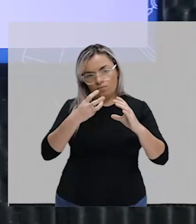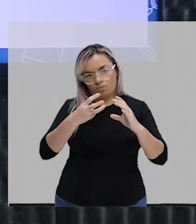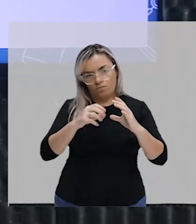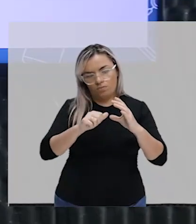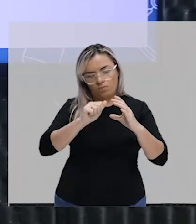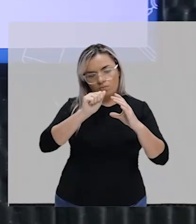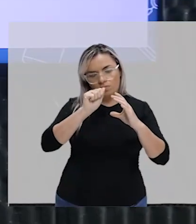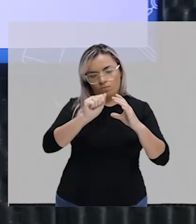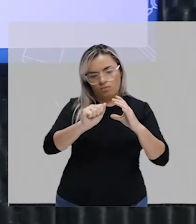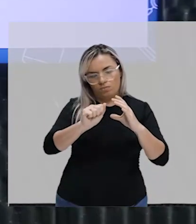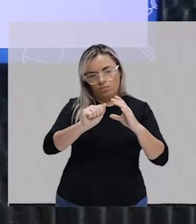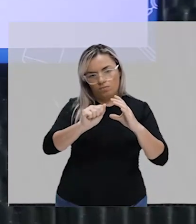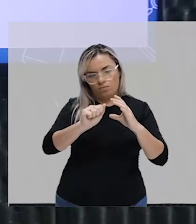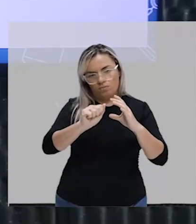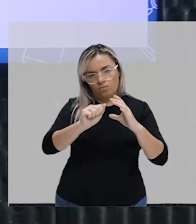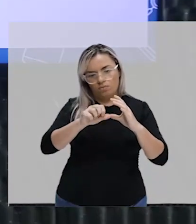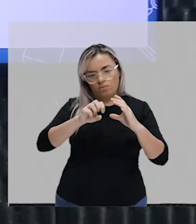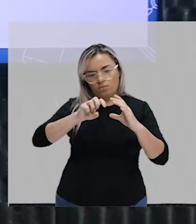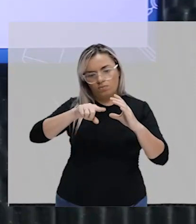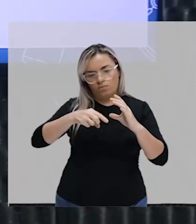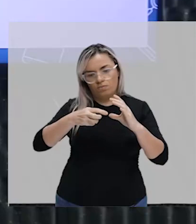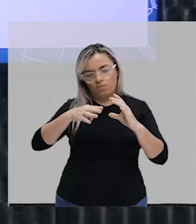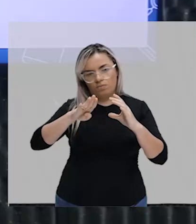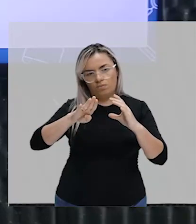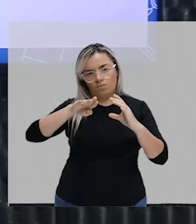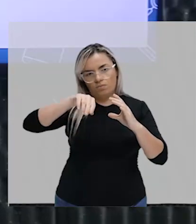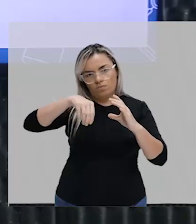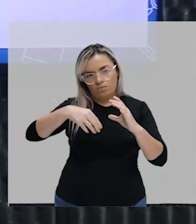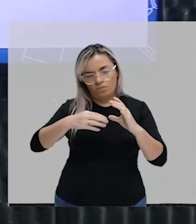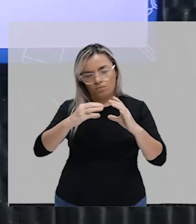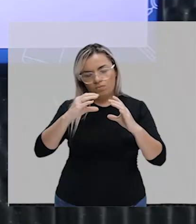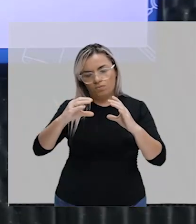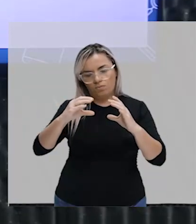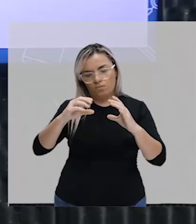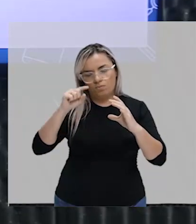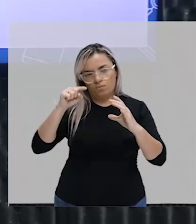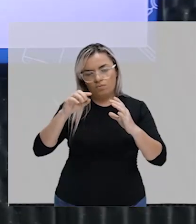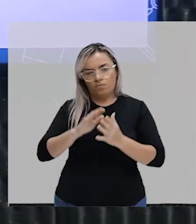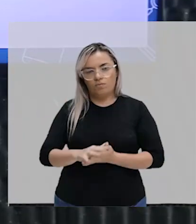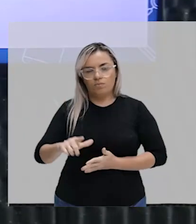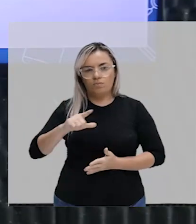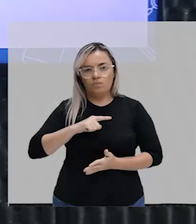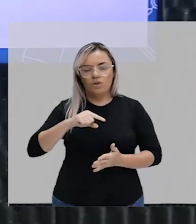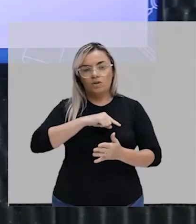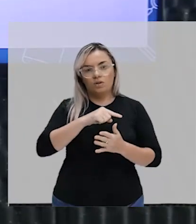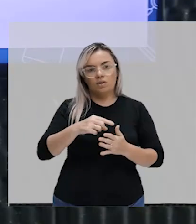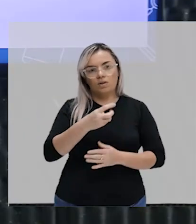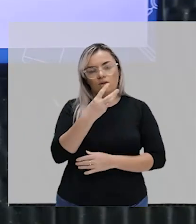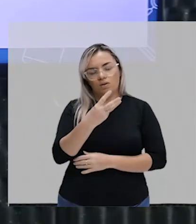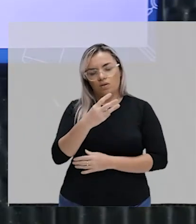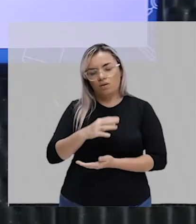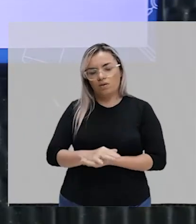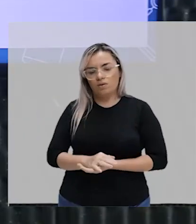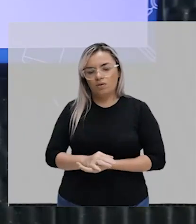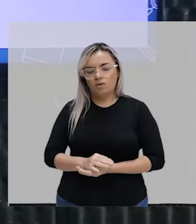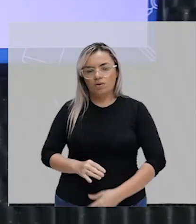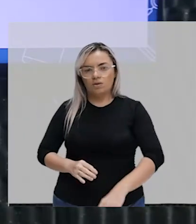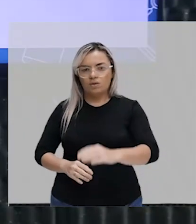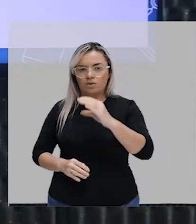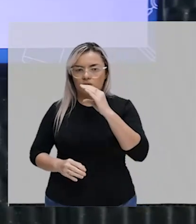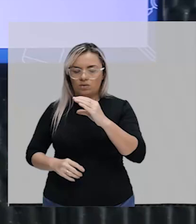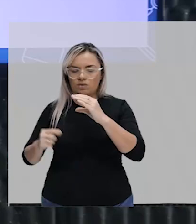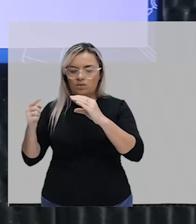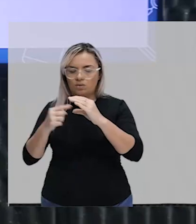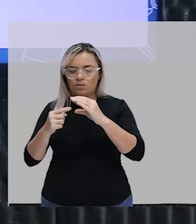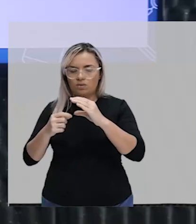elementos, no caso, A, B e C. Então, o conjunto formado por esses 3 elementos, A, B e C, está contido